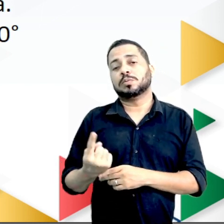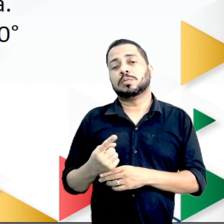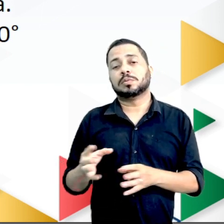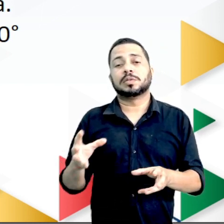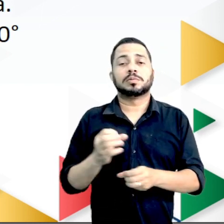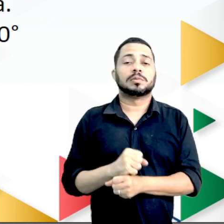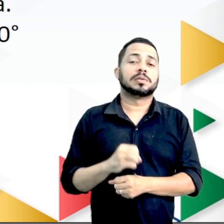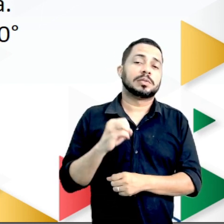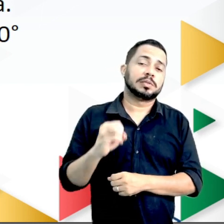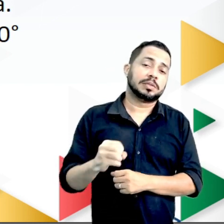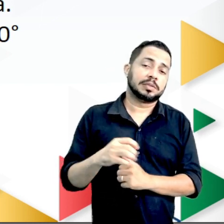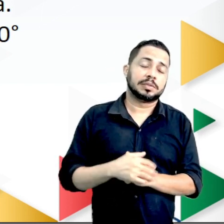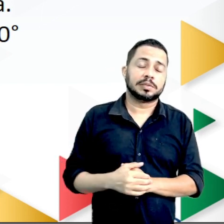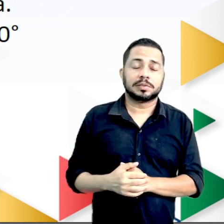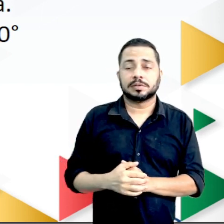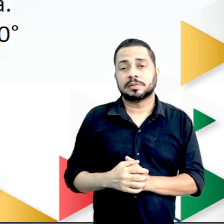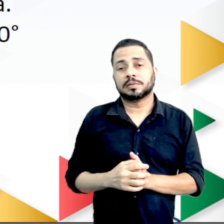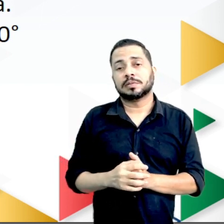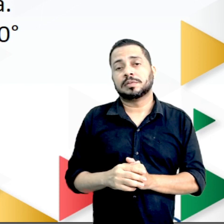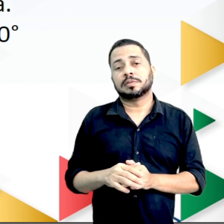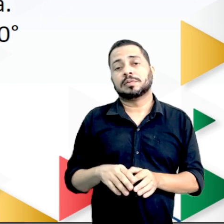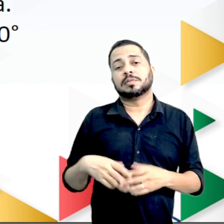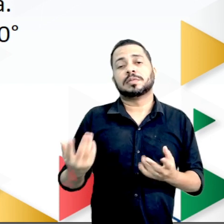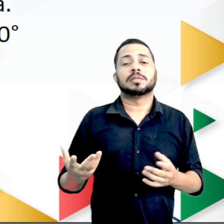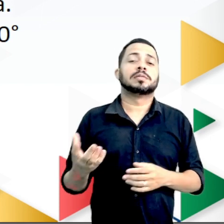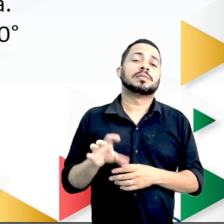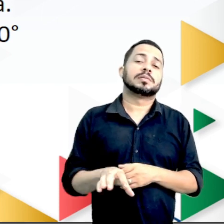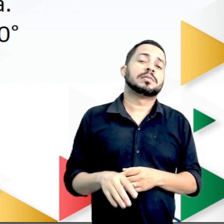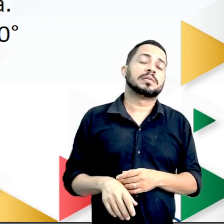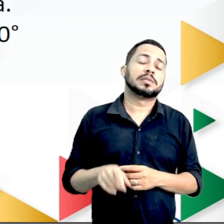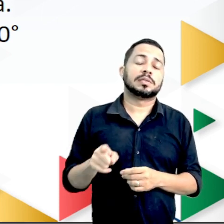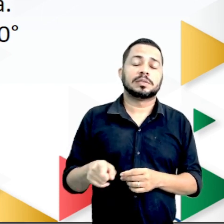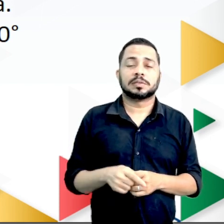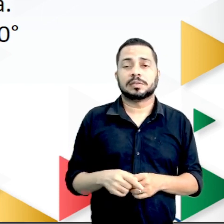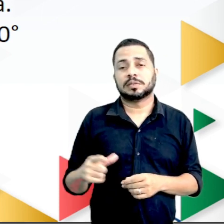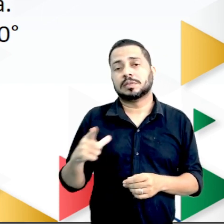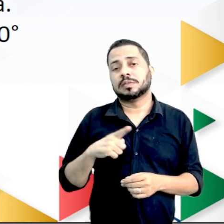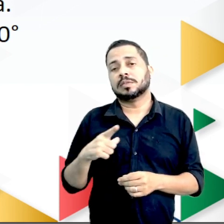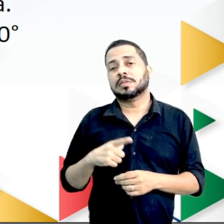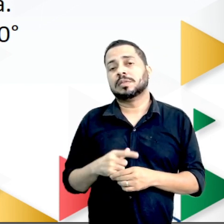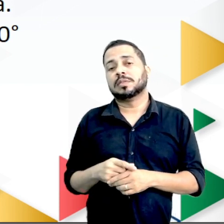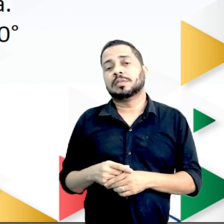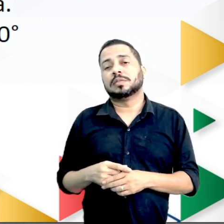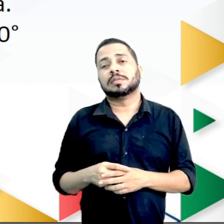0. Tá bom? Um condicionamento. Quando ele coloca isso aí, dado